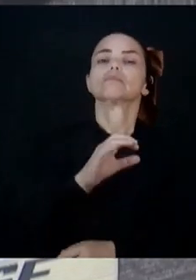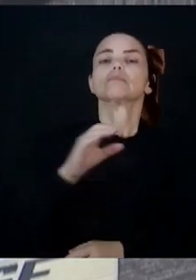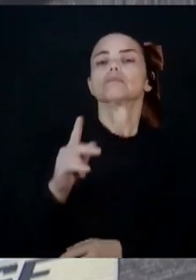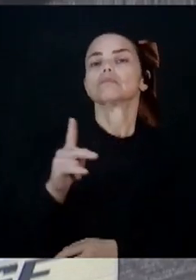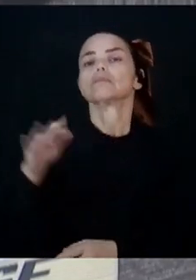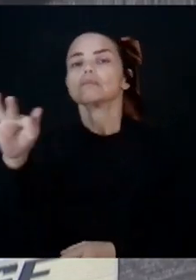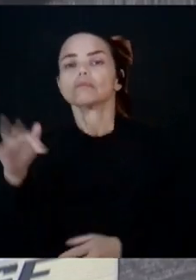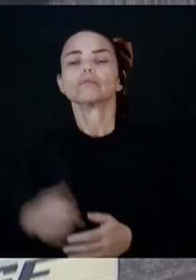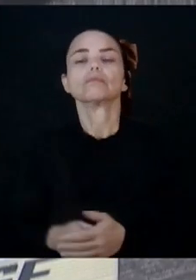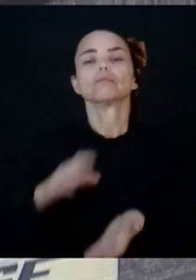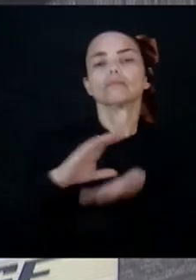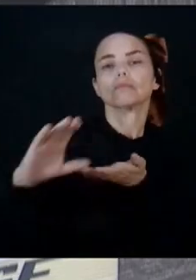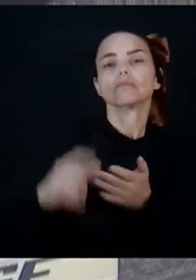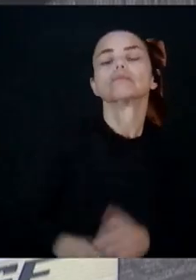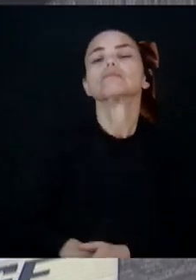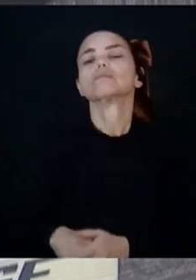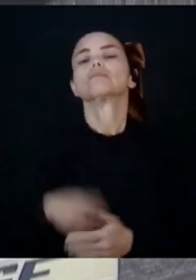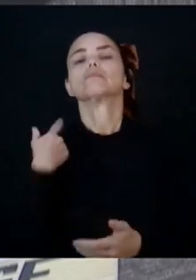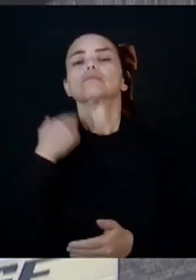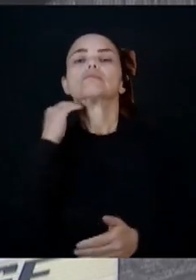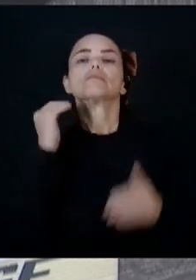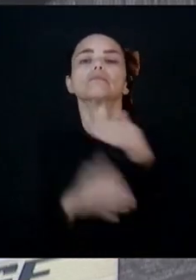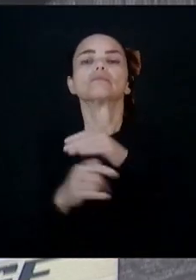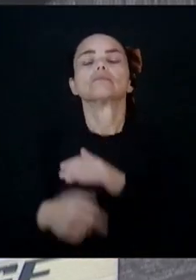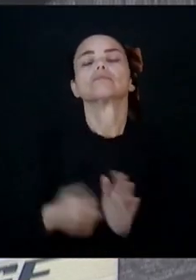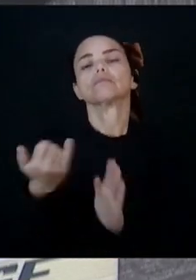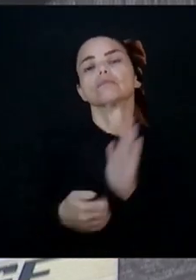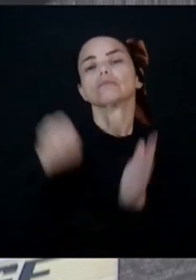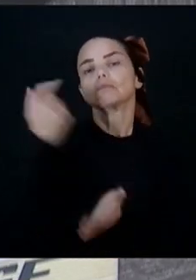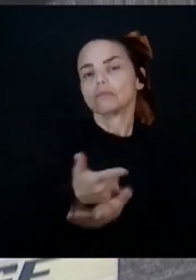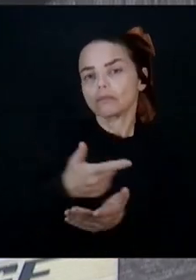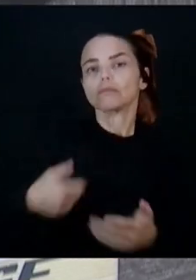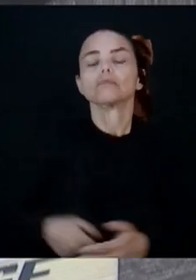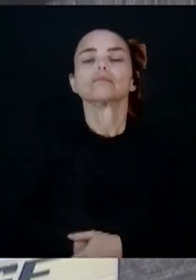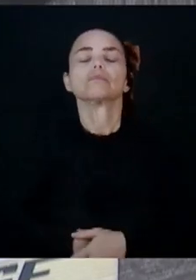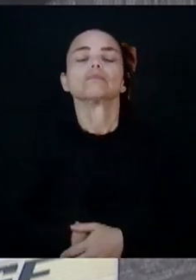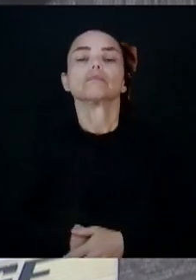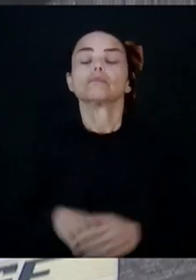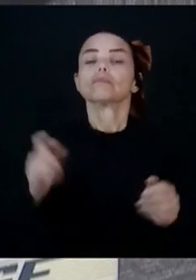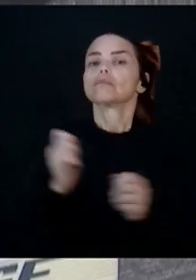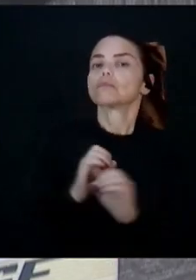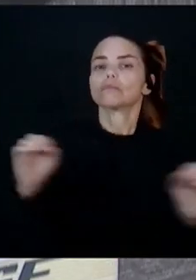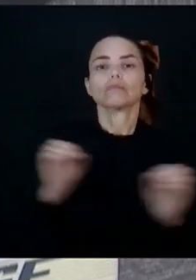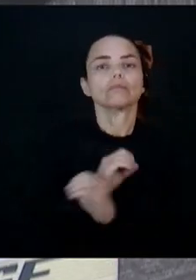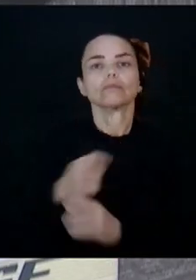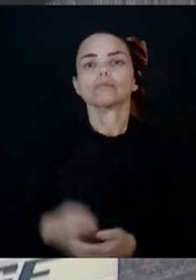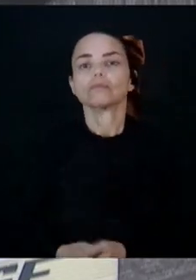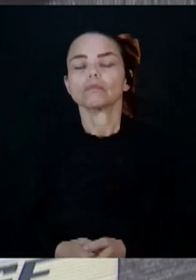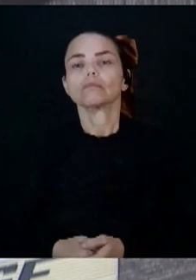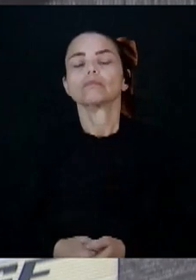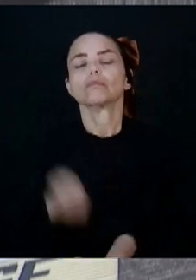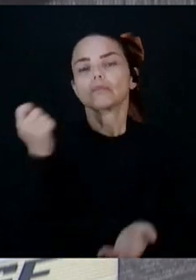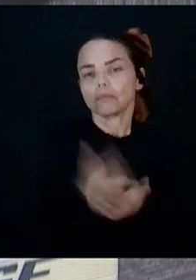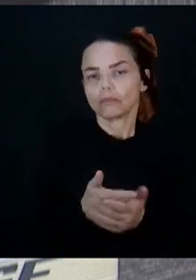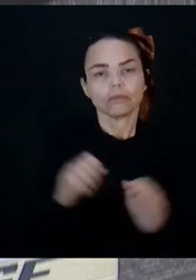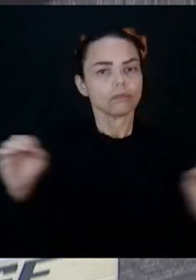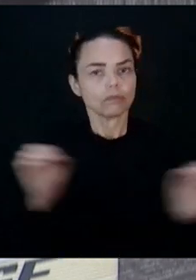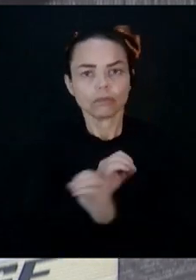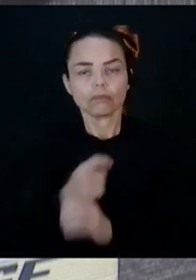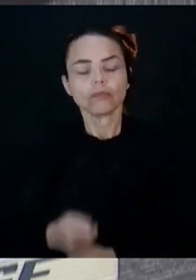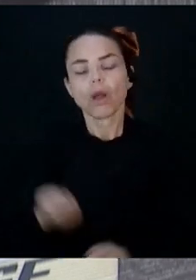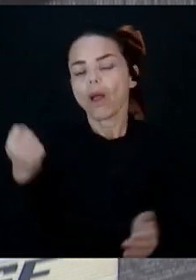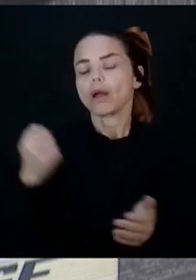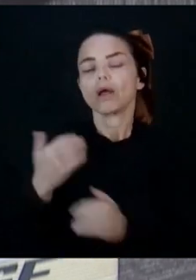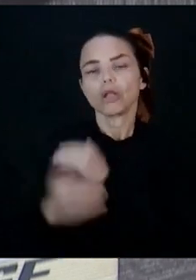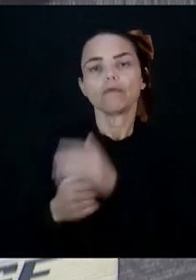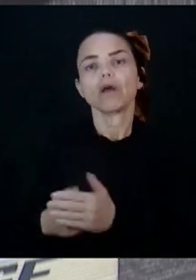Criança e Adolescente no ato da declaração do imposto de renda, sem que isso custe nada para o contribuinte, nada mais. E ao invés desse dinheiro